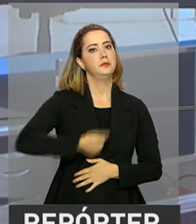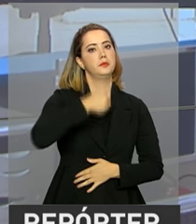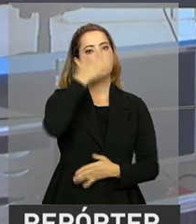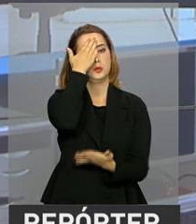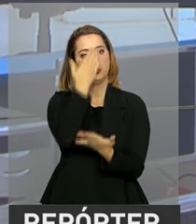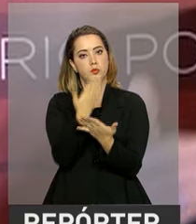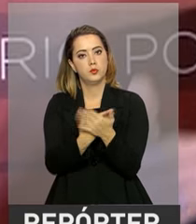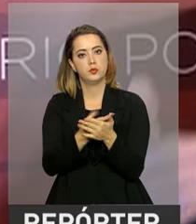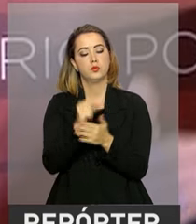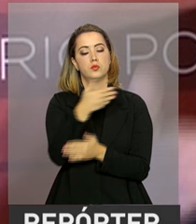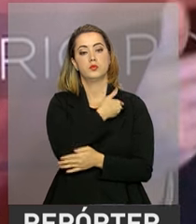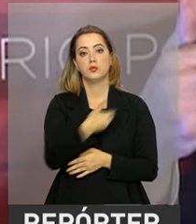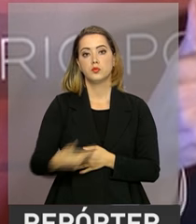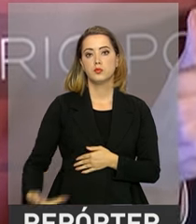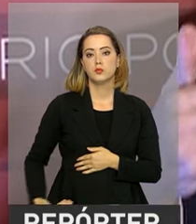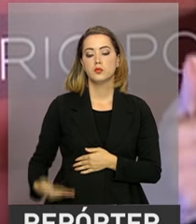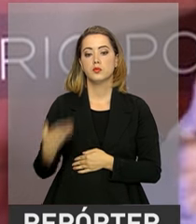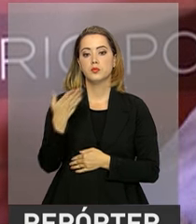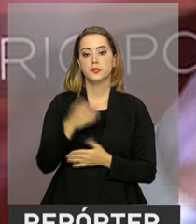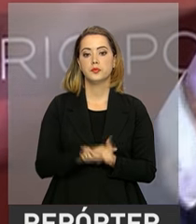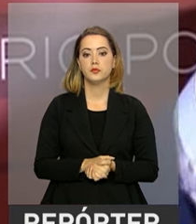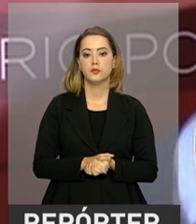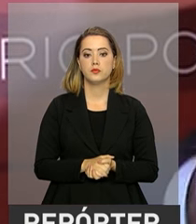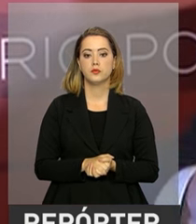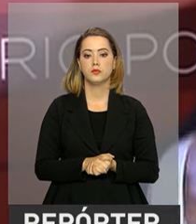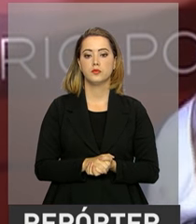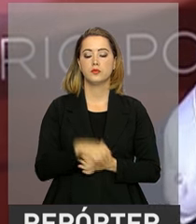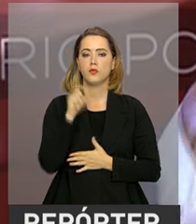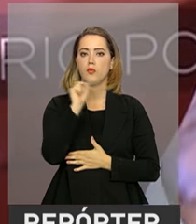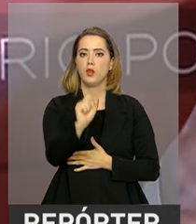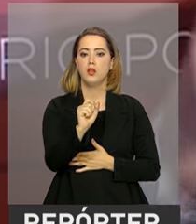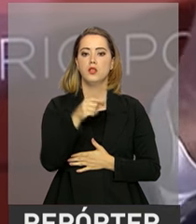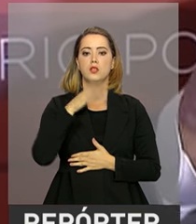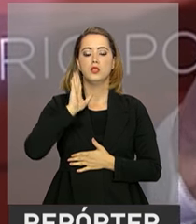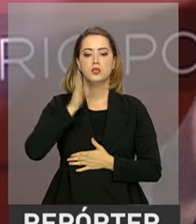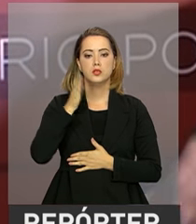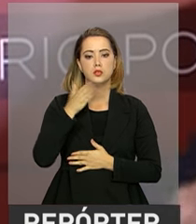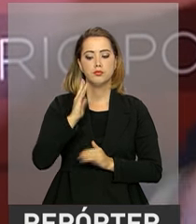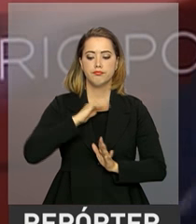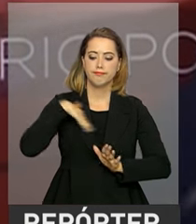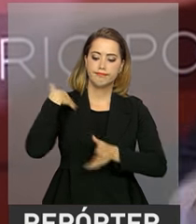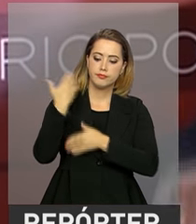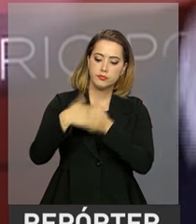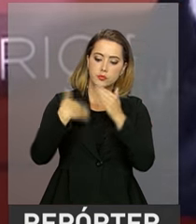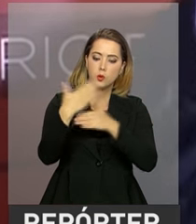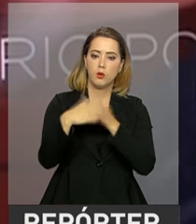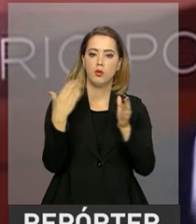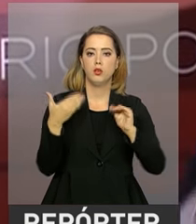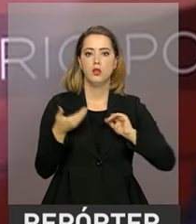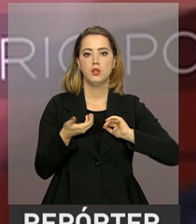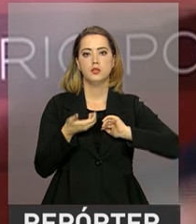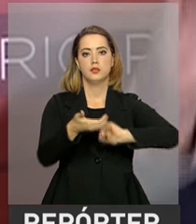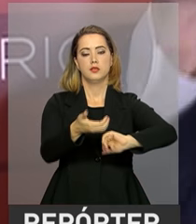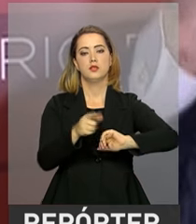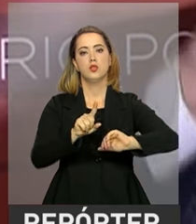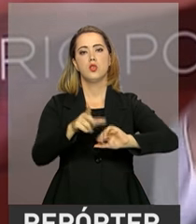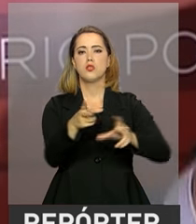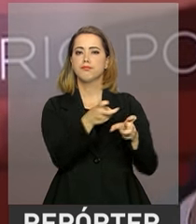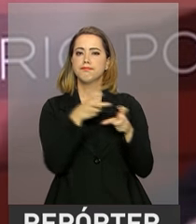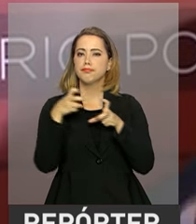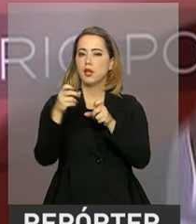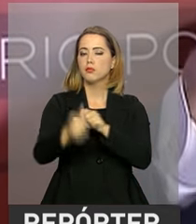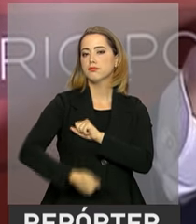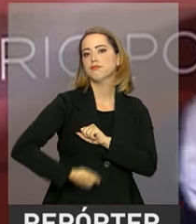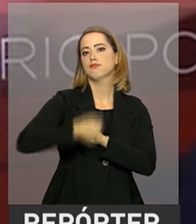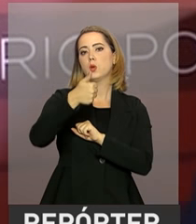atual governo. O fato de que isto já está em andamento no Congresso já faz com que a expectativa já melhore,